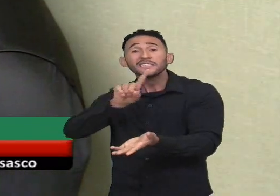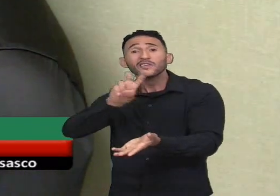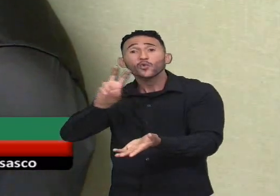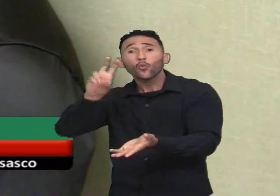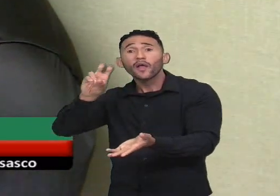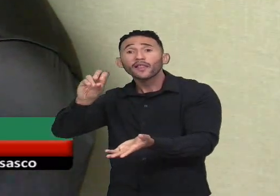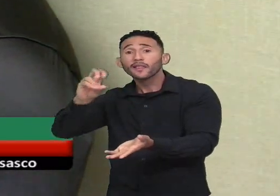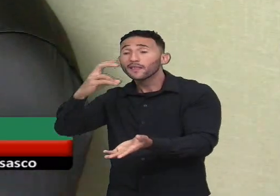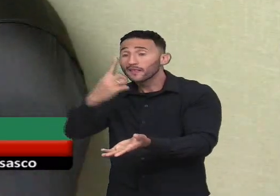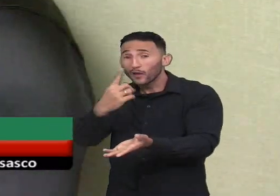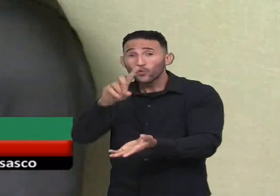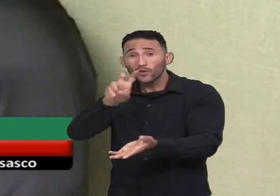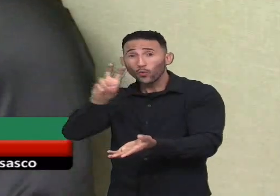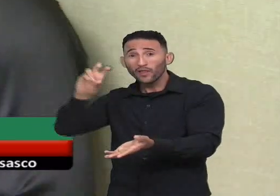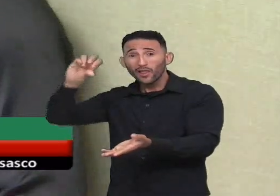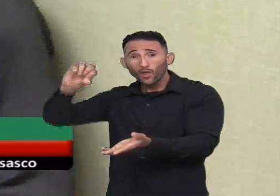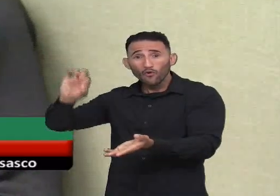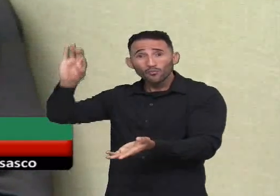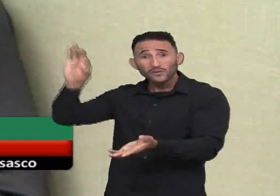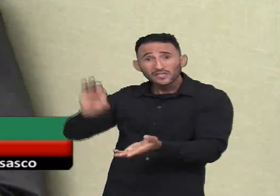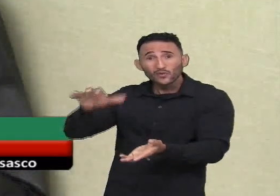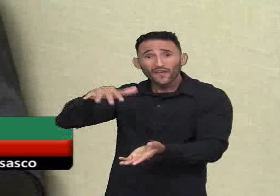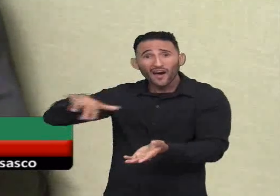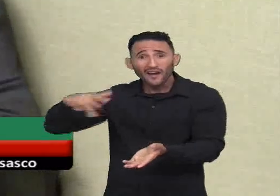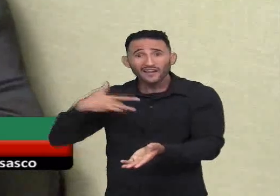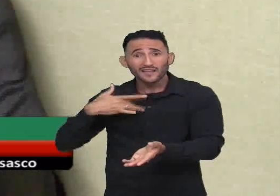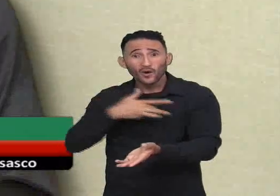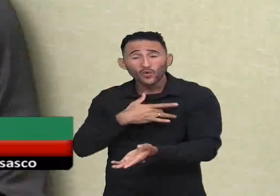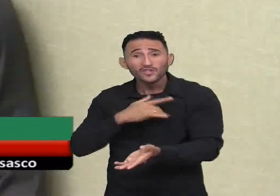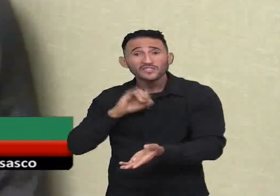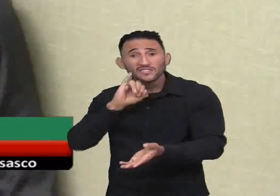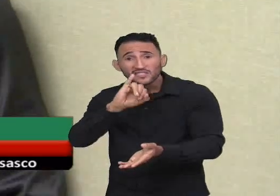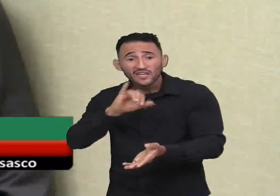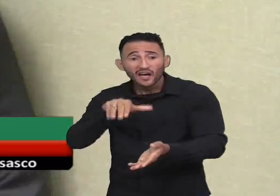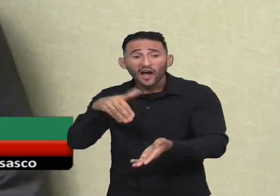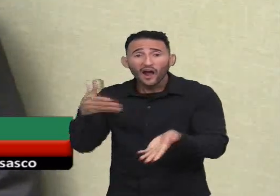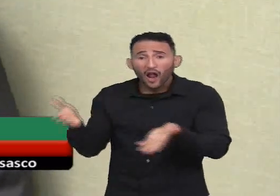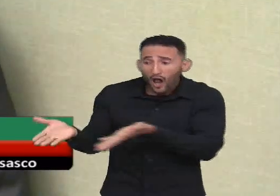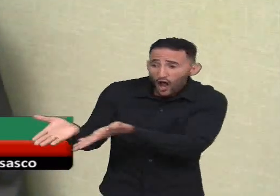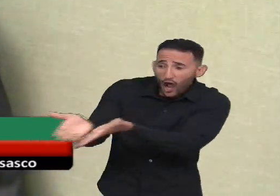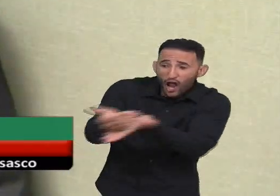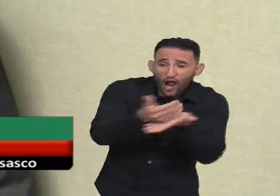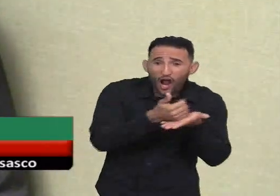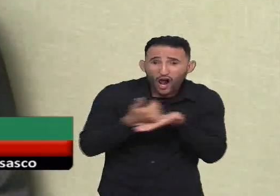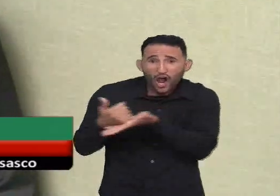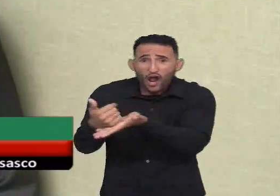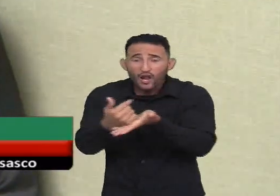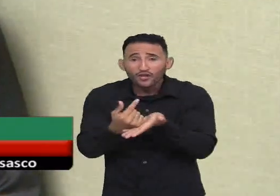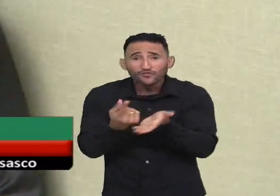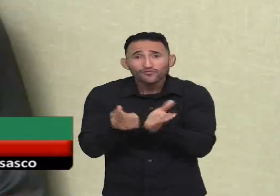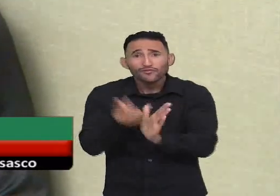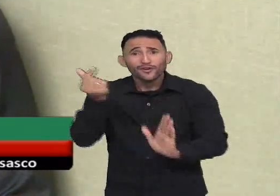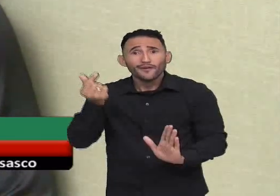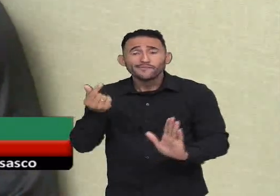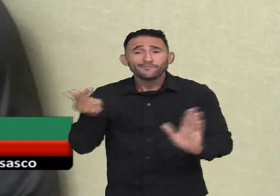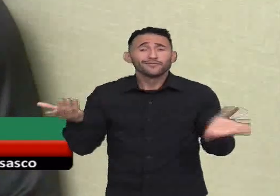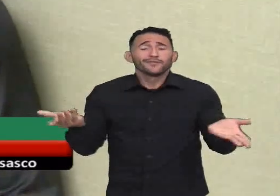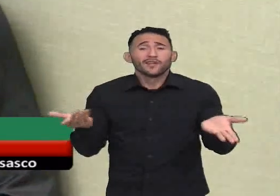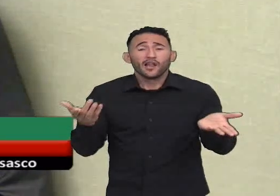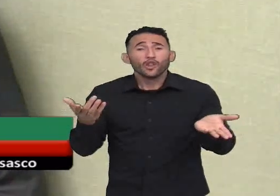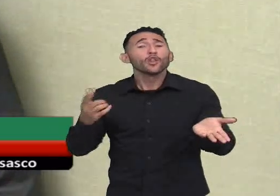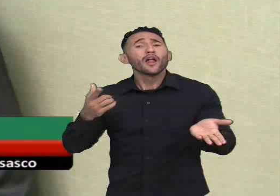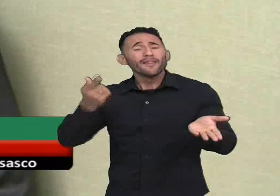159% de superfaturamento na saúde, se a gente tem agora a oportunidade de pedir o documento oficial e a gente